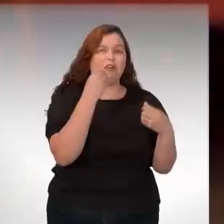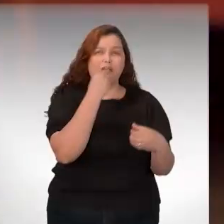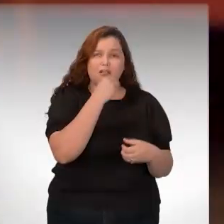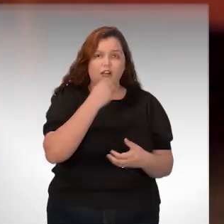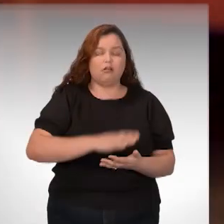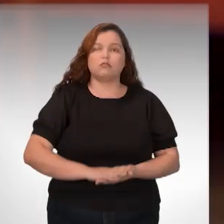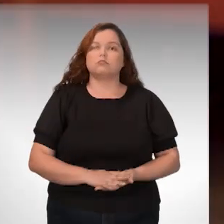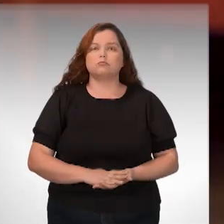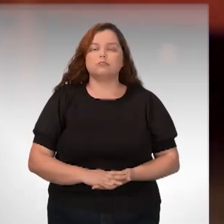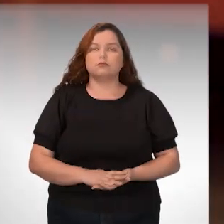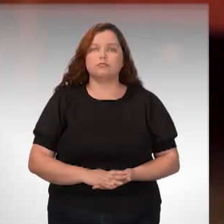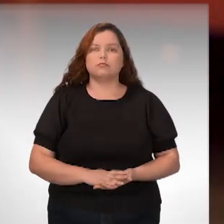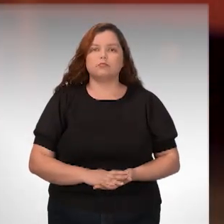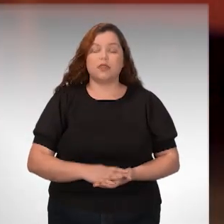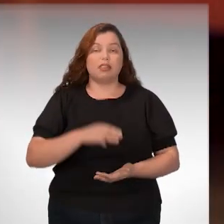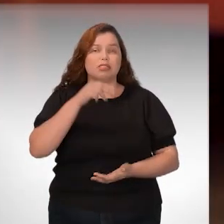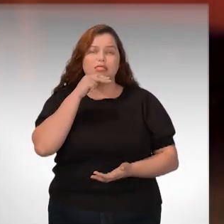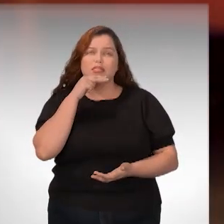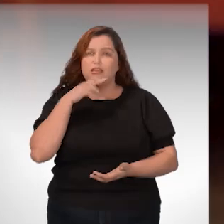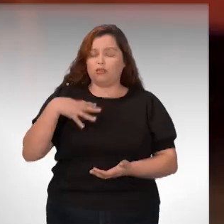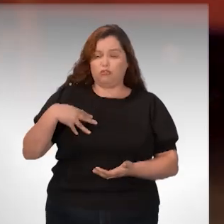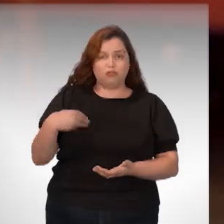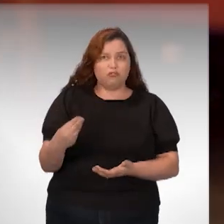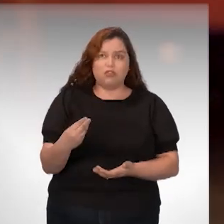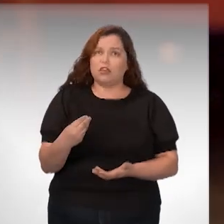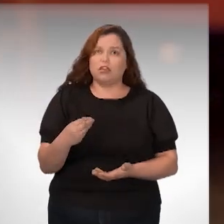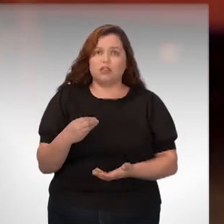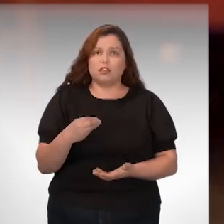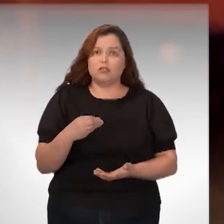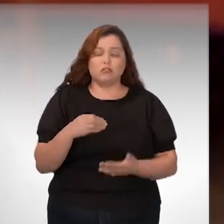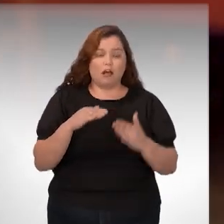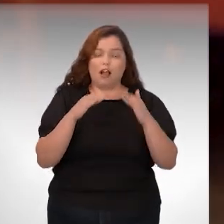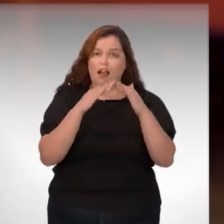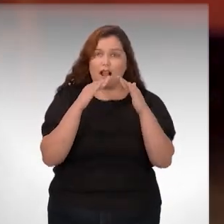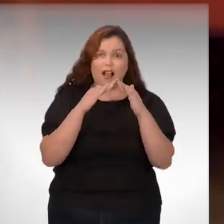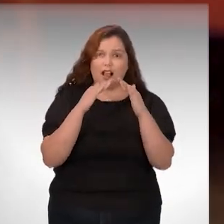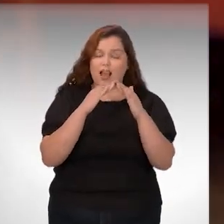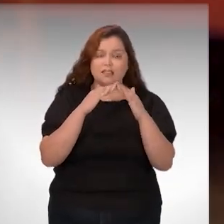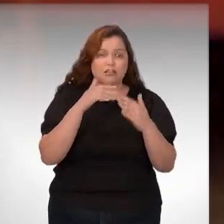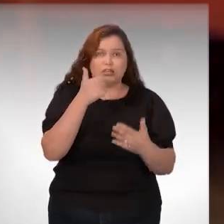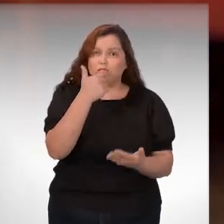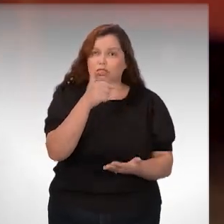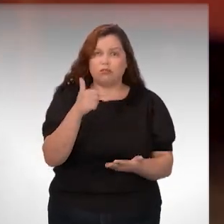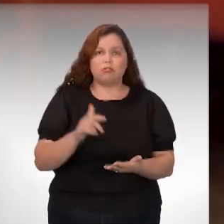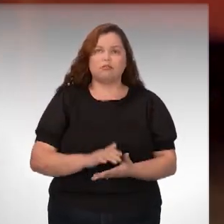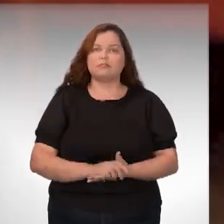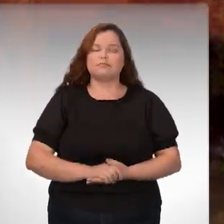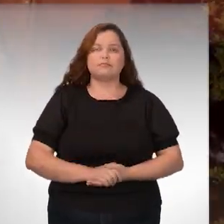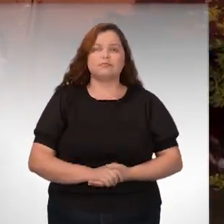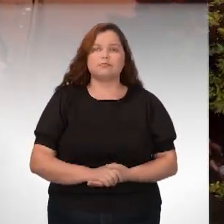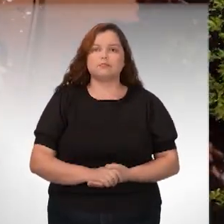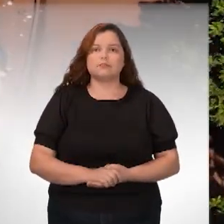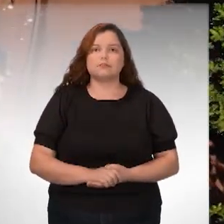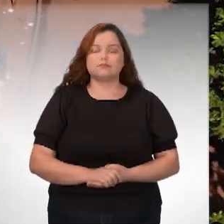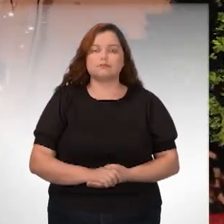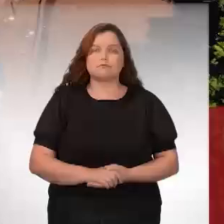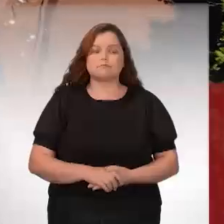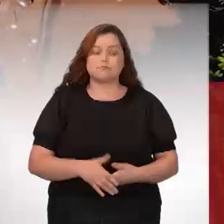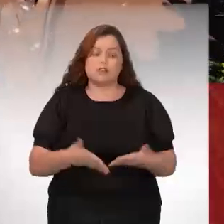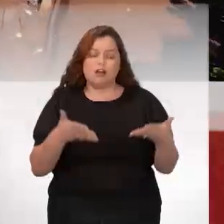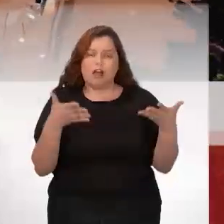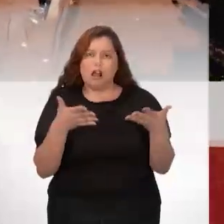local. A gente tem os netos, tem os filhos, precisa de uma casinha, não tem nada. Mas